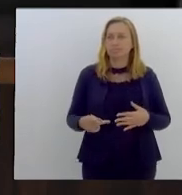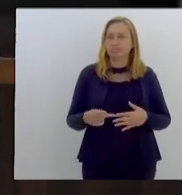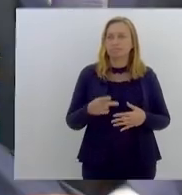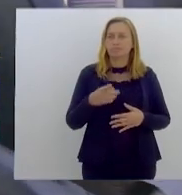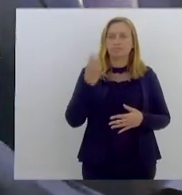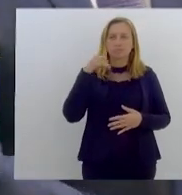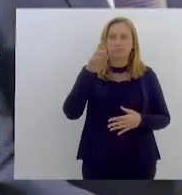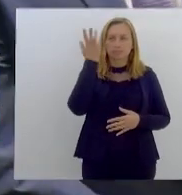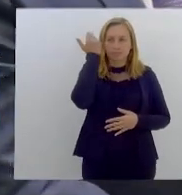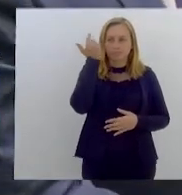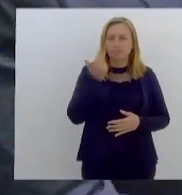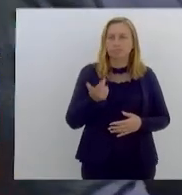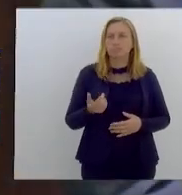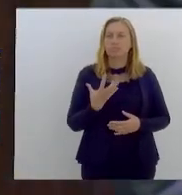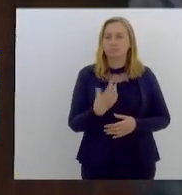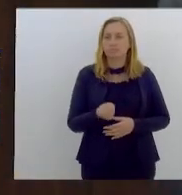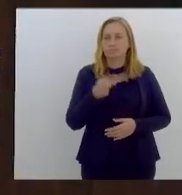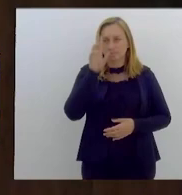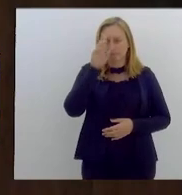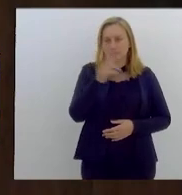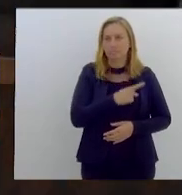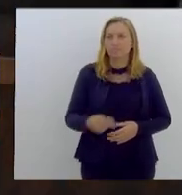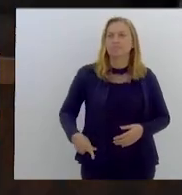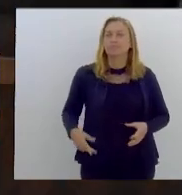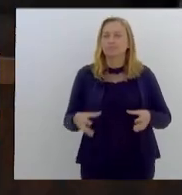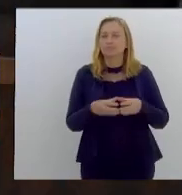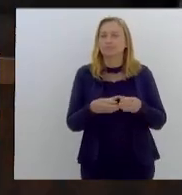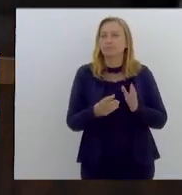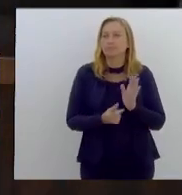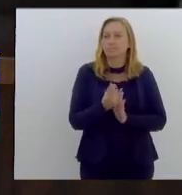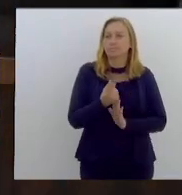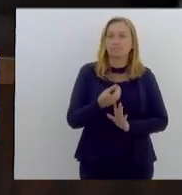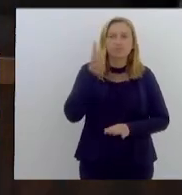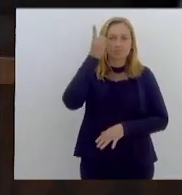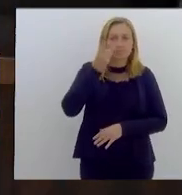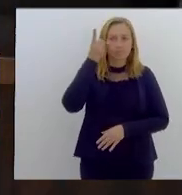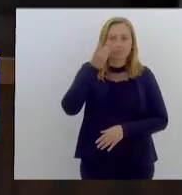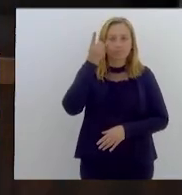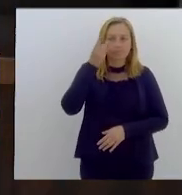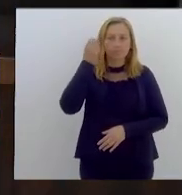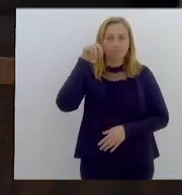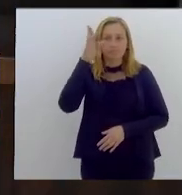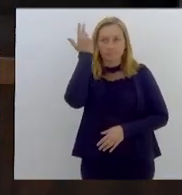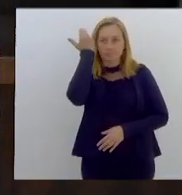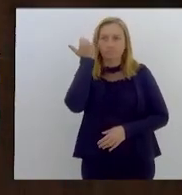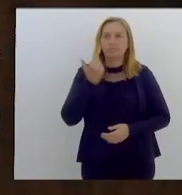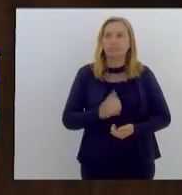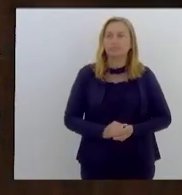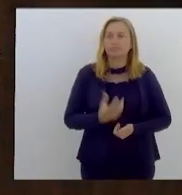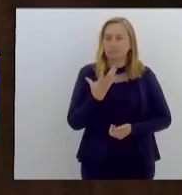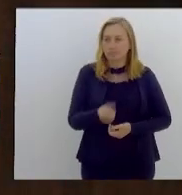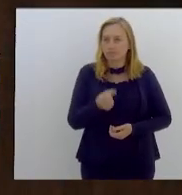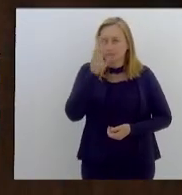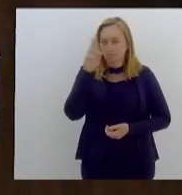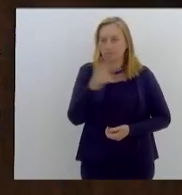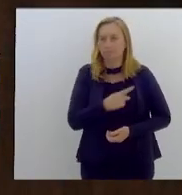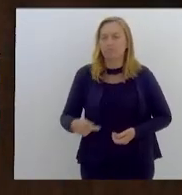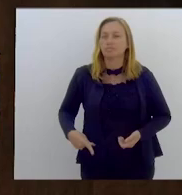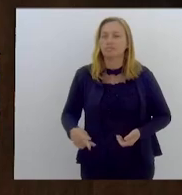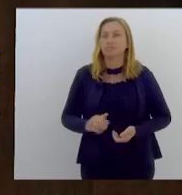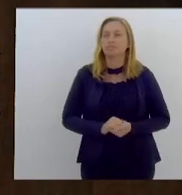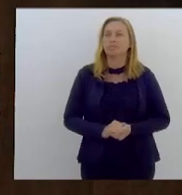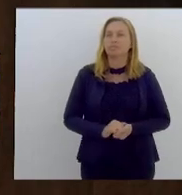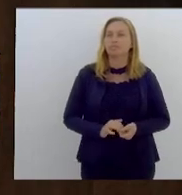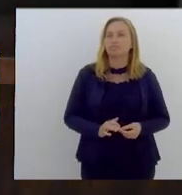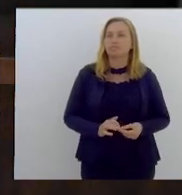Coelho. Favorável, presidente. Pela Comissão de Orçamento, nobre deputado Eliomar Coelho. Favorável,